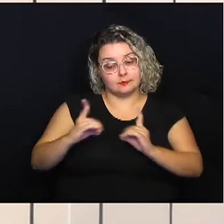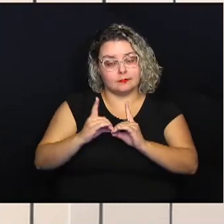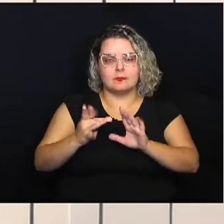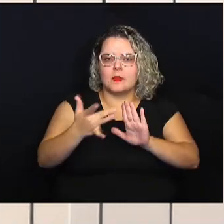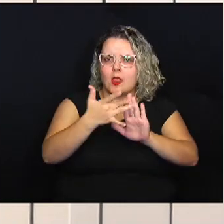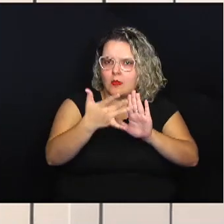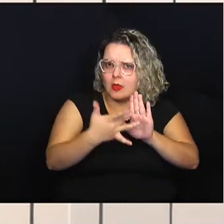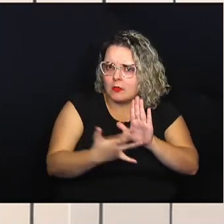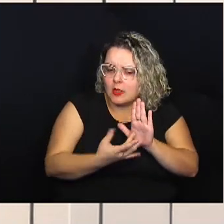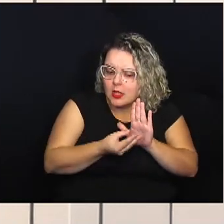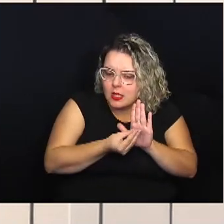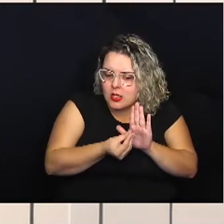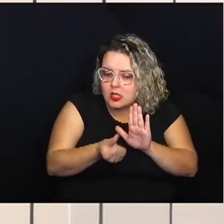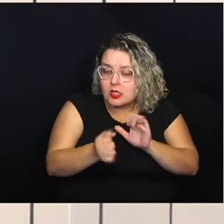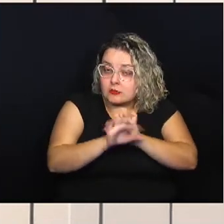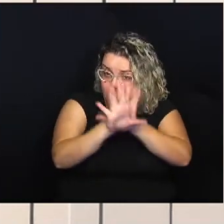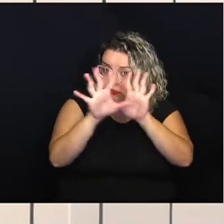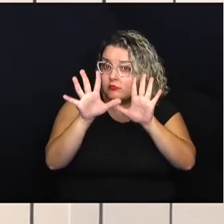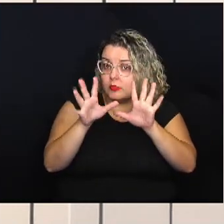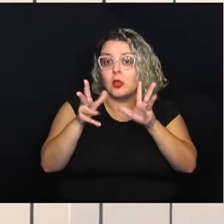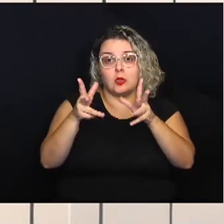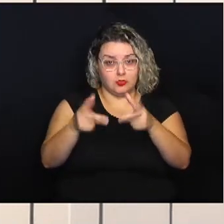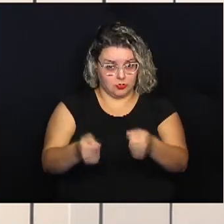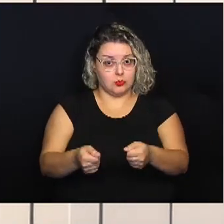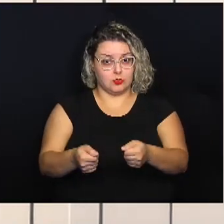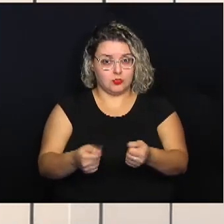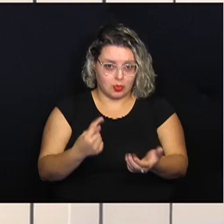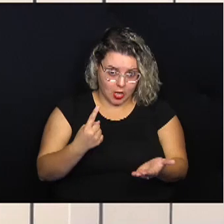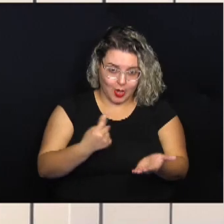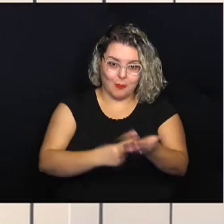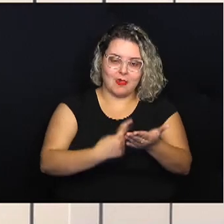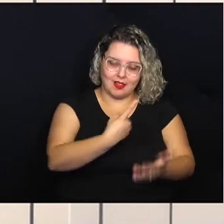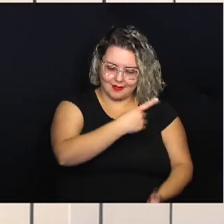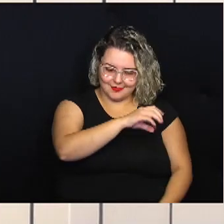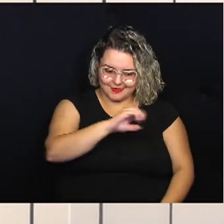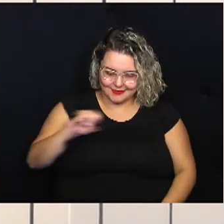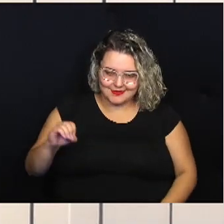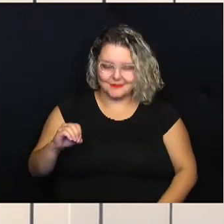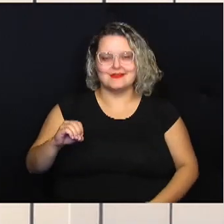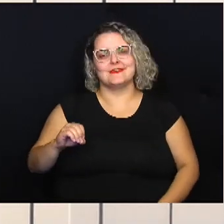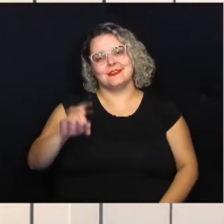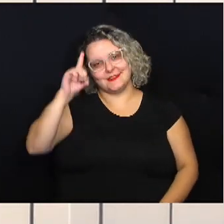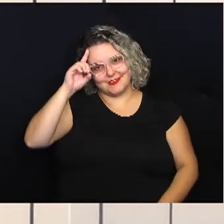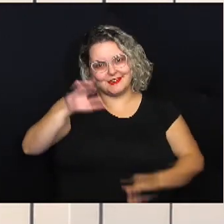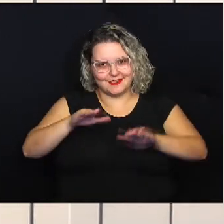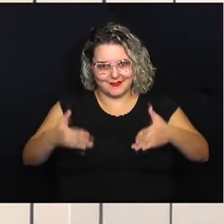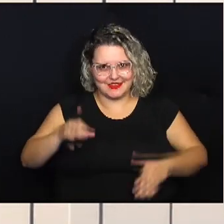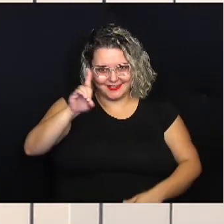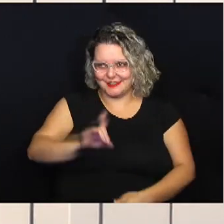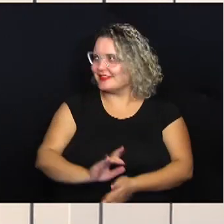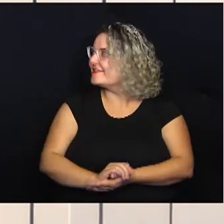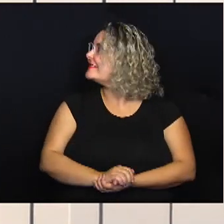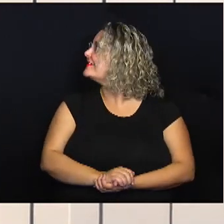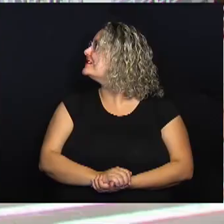qualificadas e transparência. Tudo isso marca os 100 dias da nova mesa diretora.